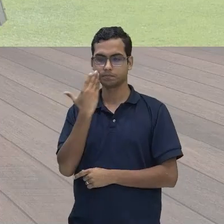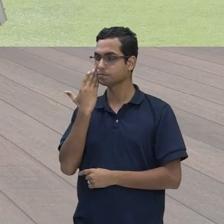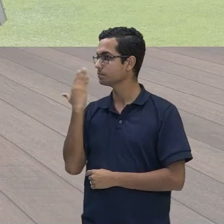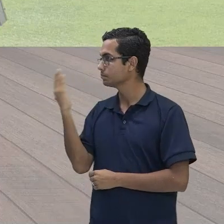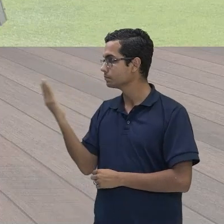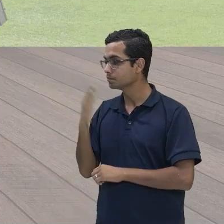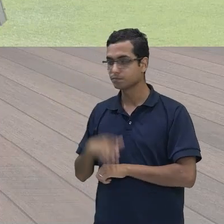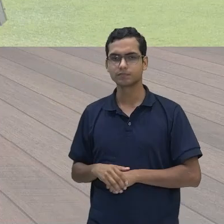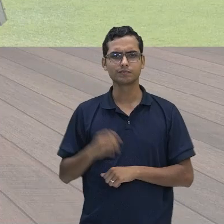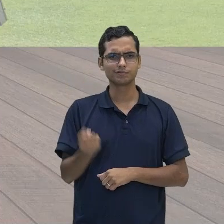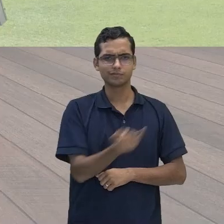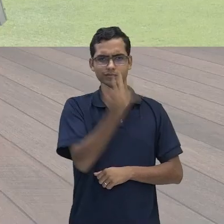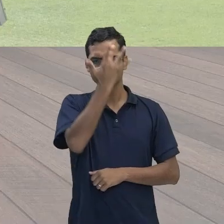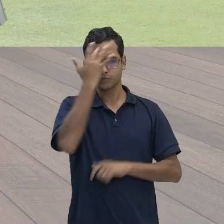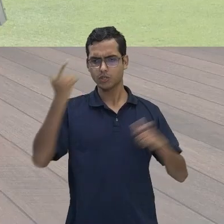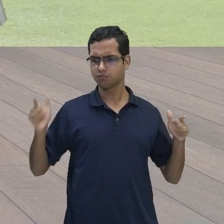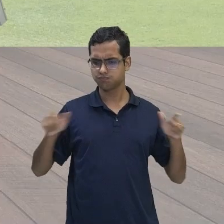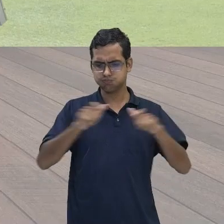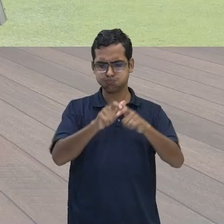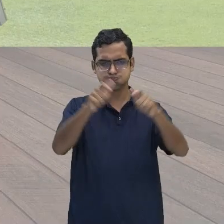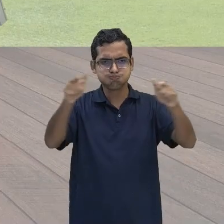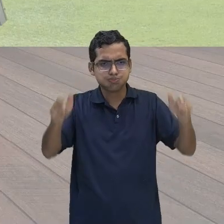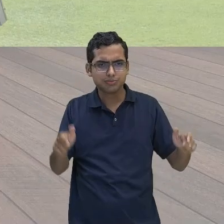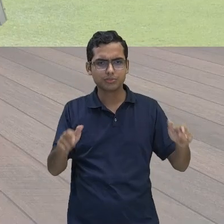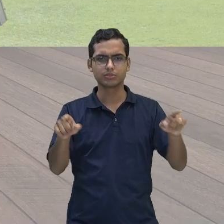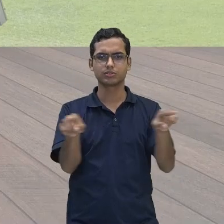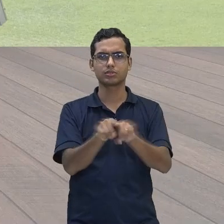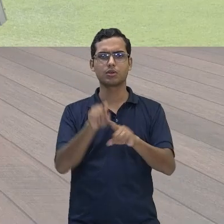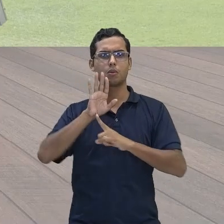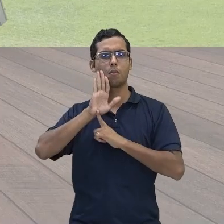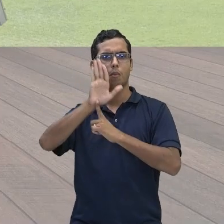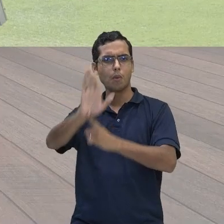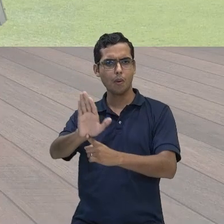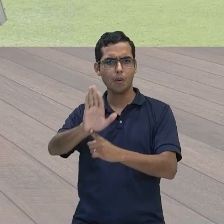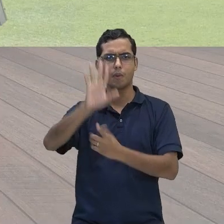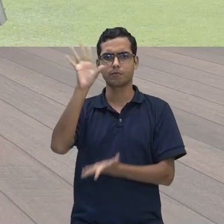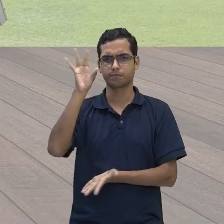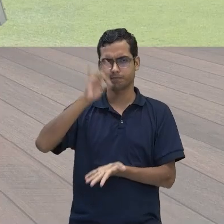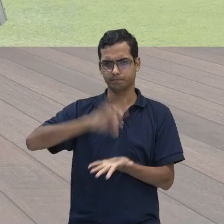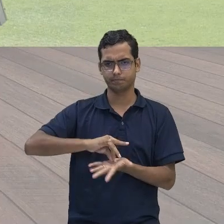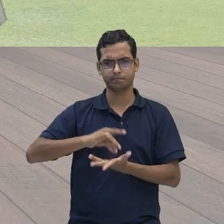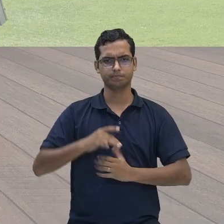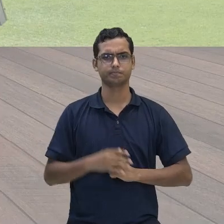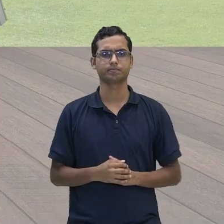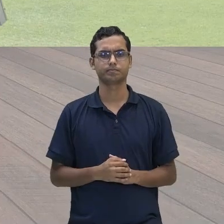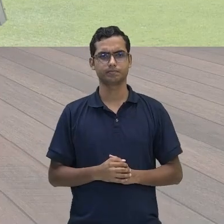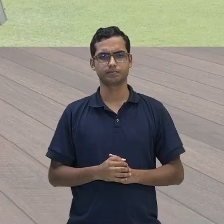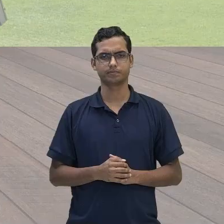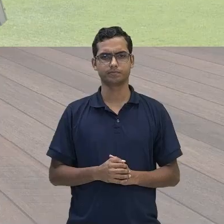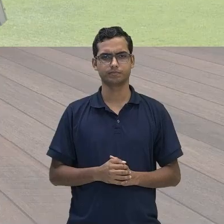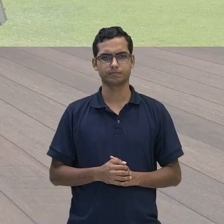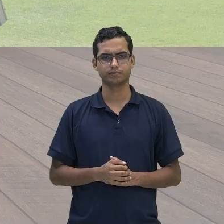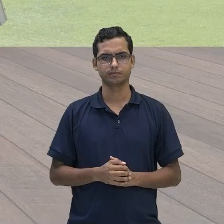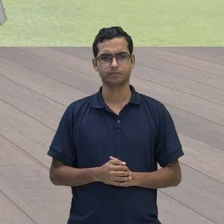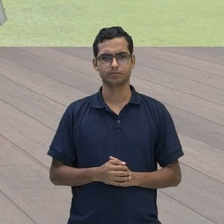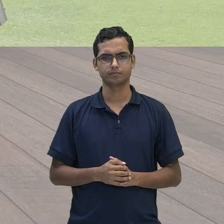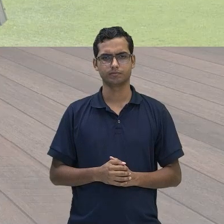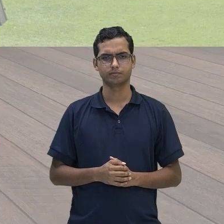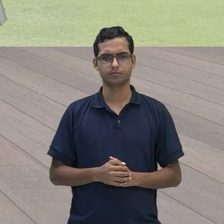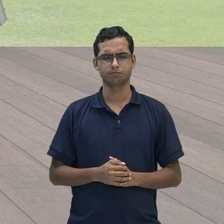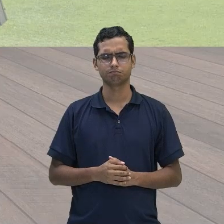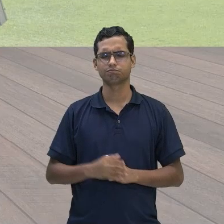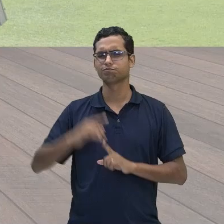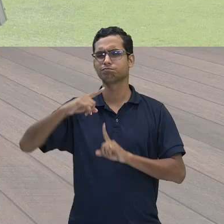não tem a intenção de competição, e sim de demonstração. E sabe como é chamado esse tipo de